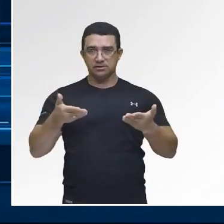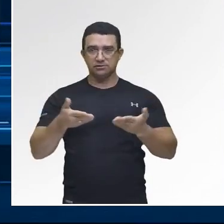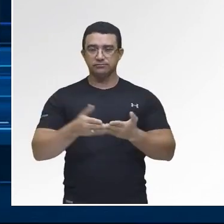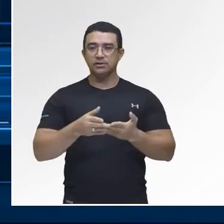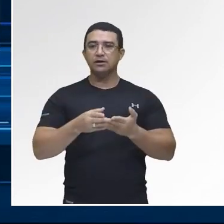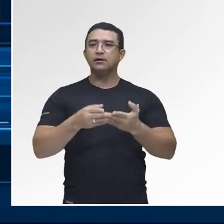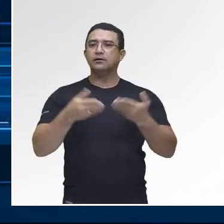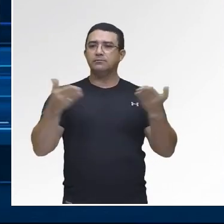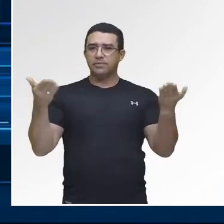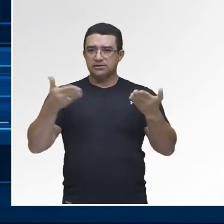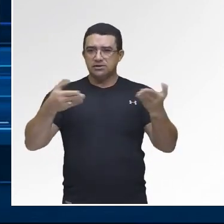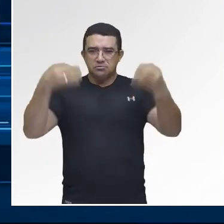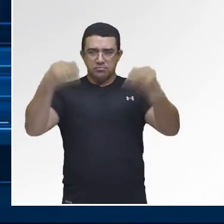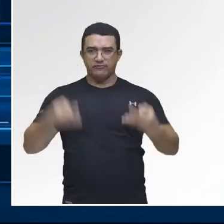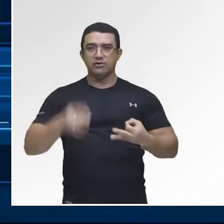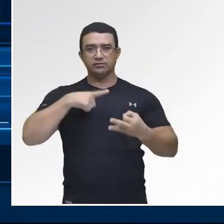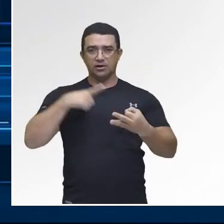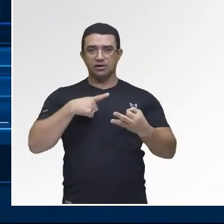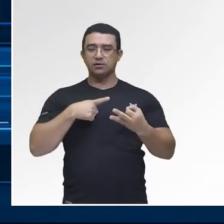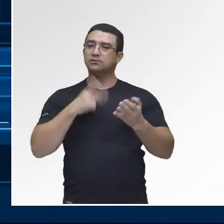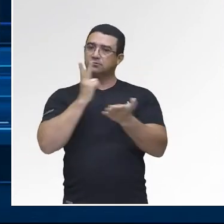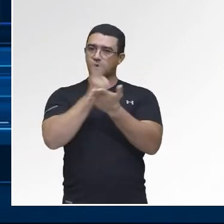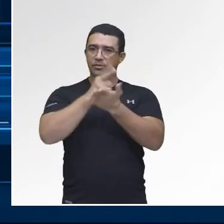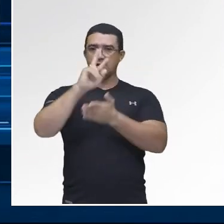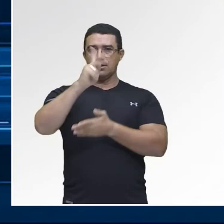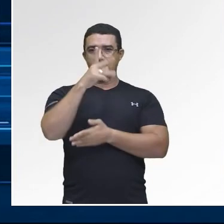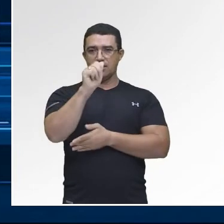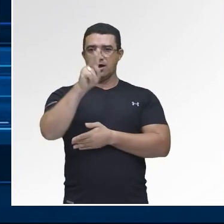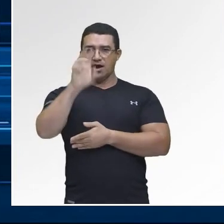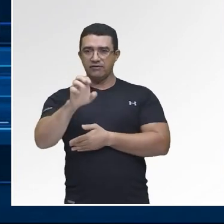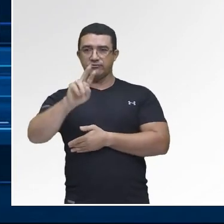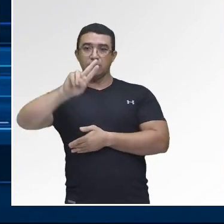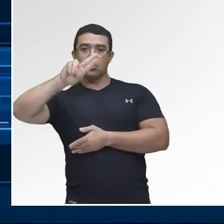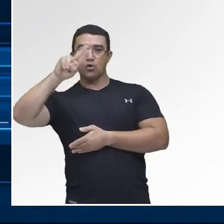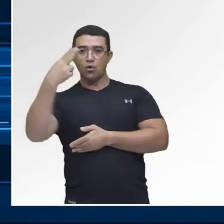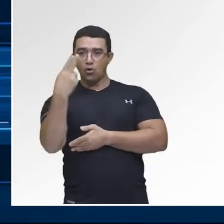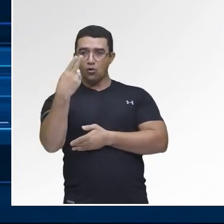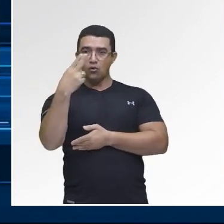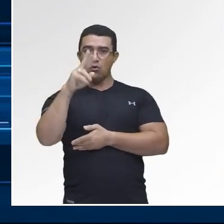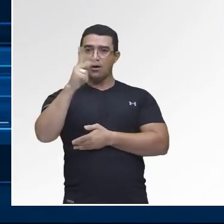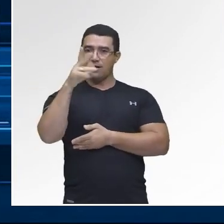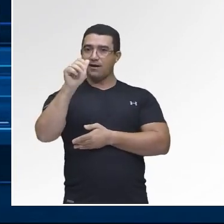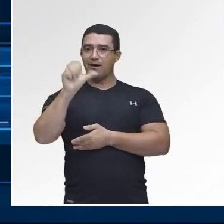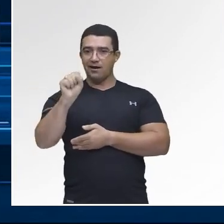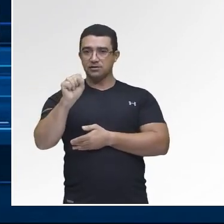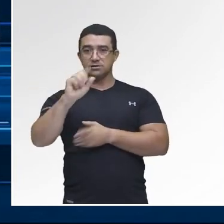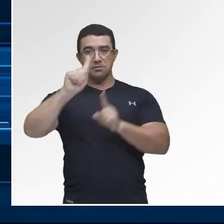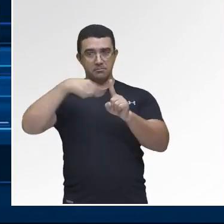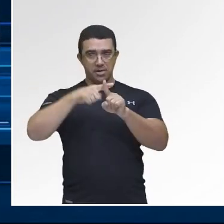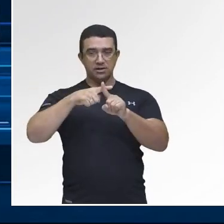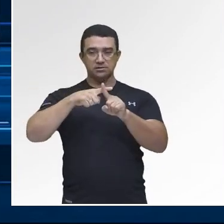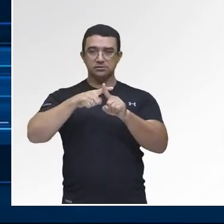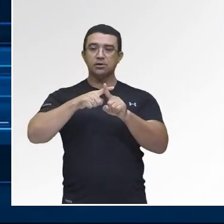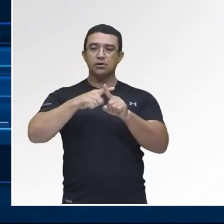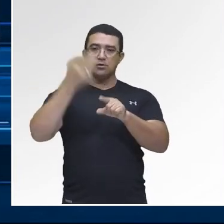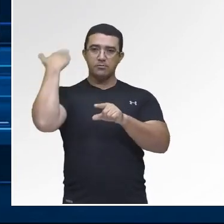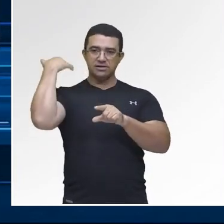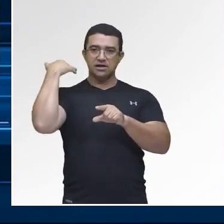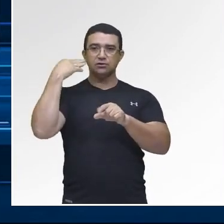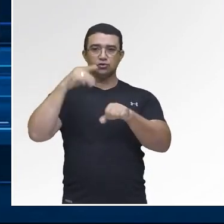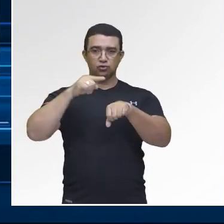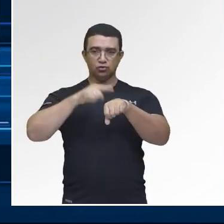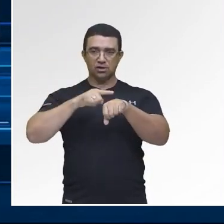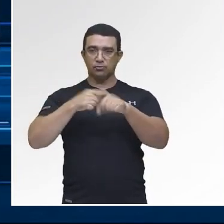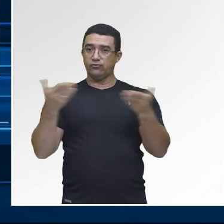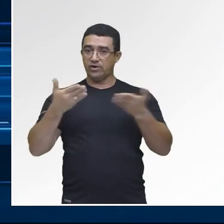present perfect tem a presença sempre do have or has, mais o particípio do verbo principal. E